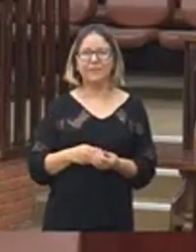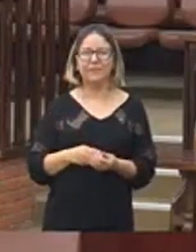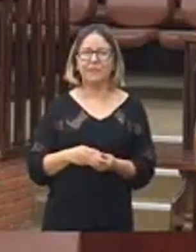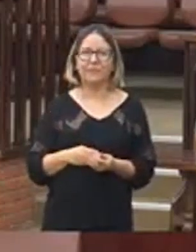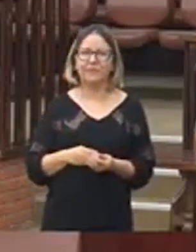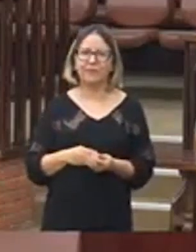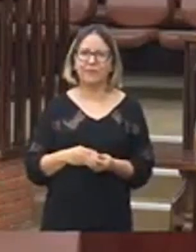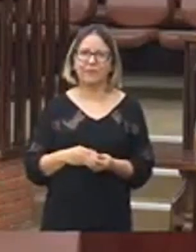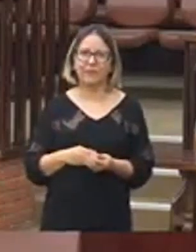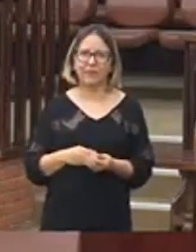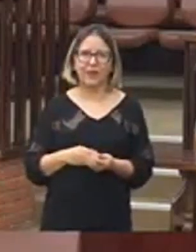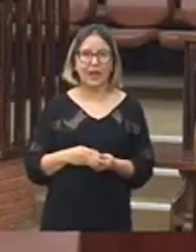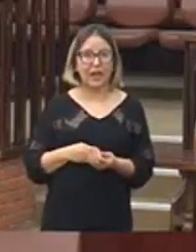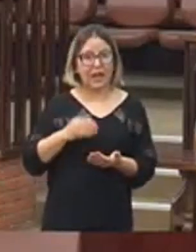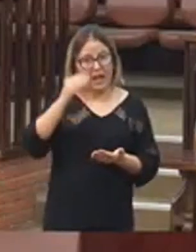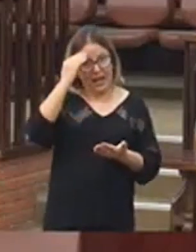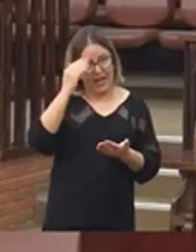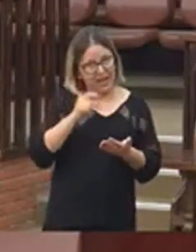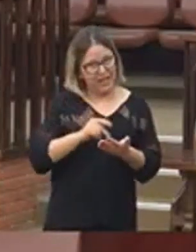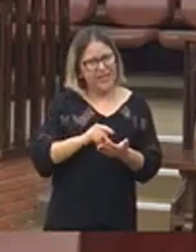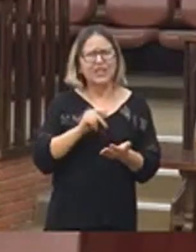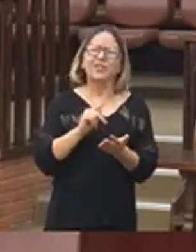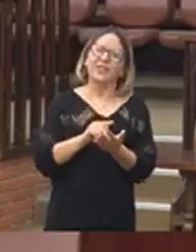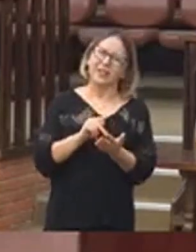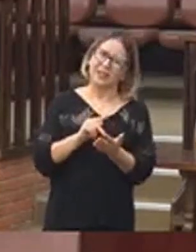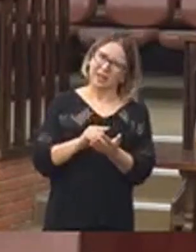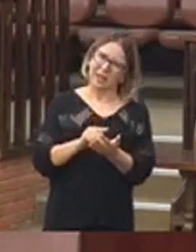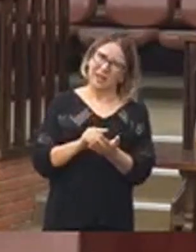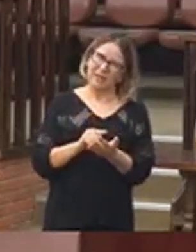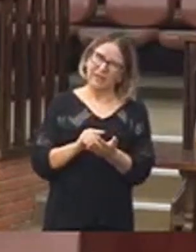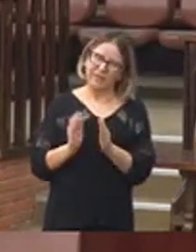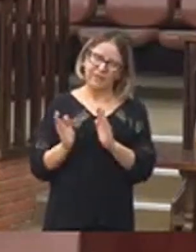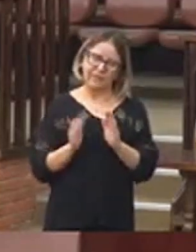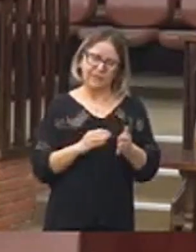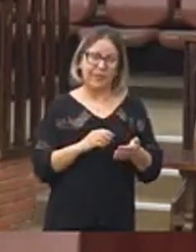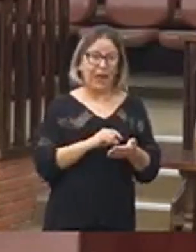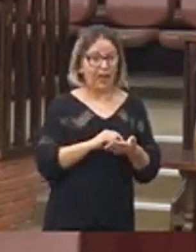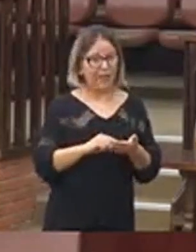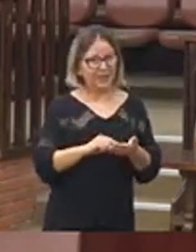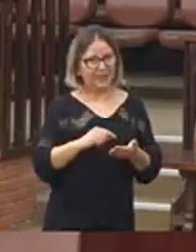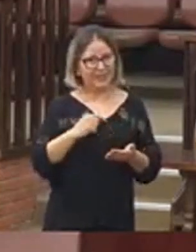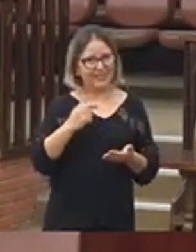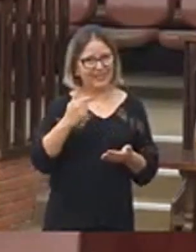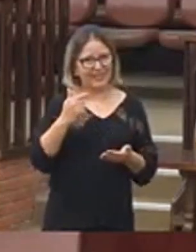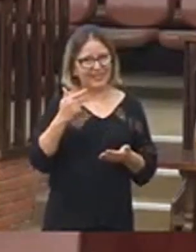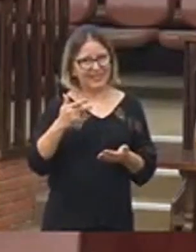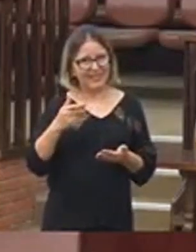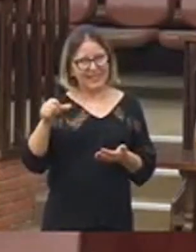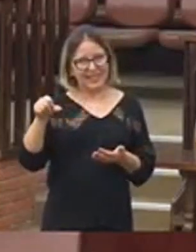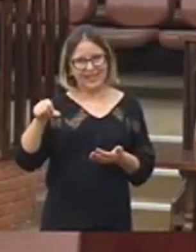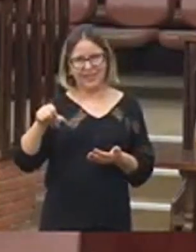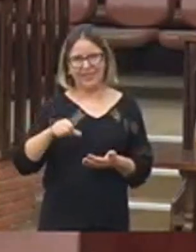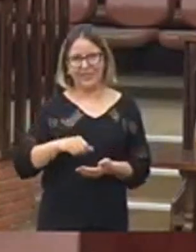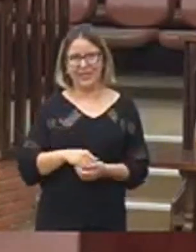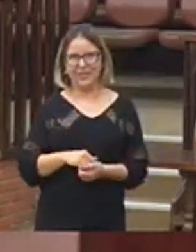De fato você crê? Agora vamos ver o versículo 39.